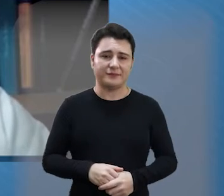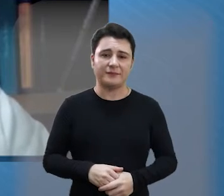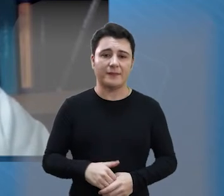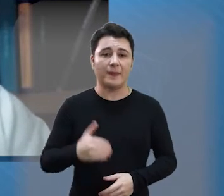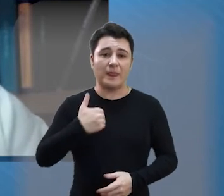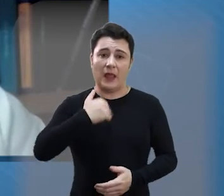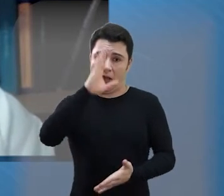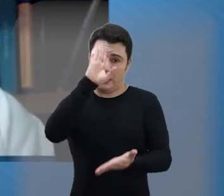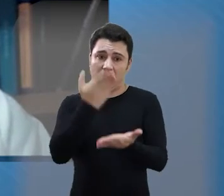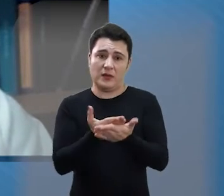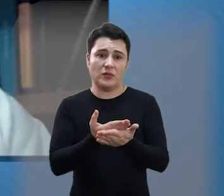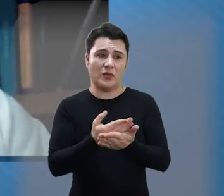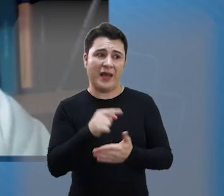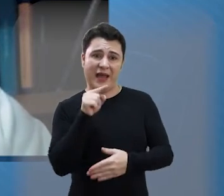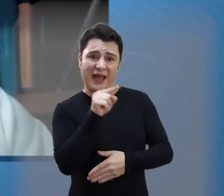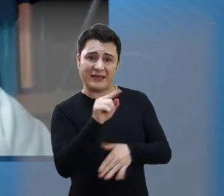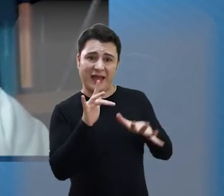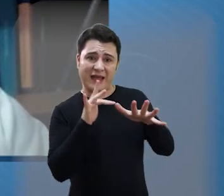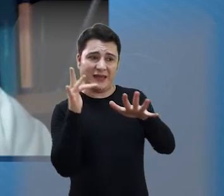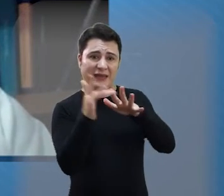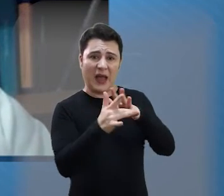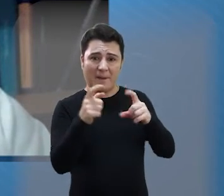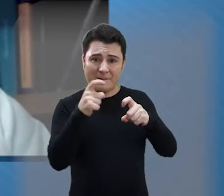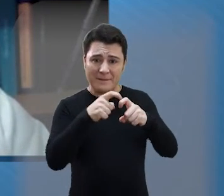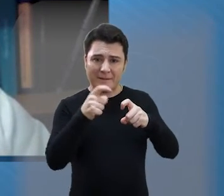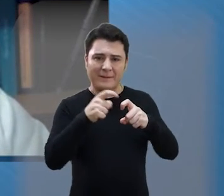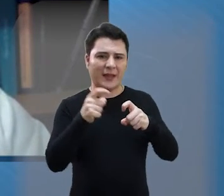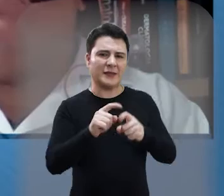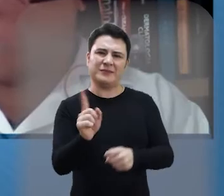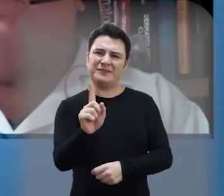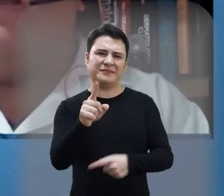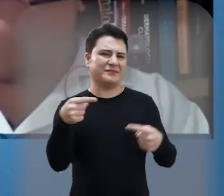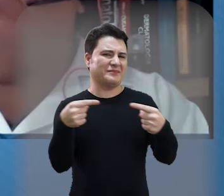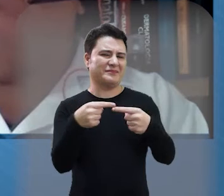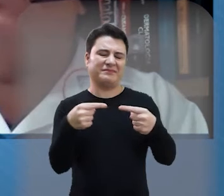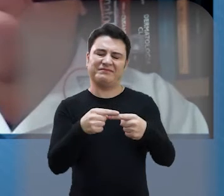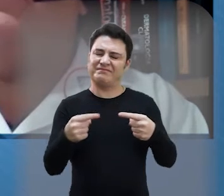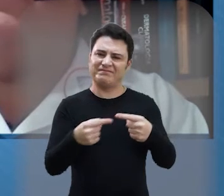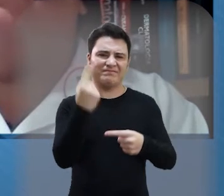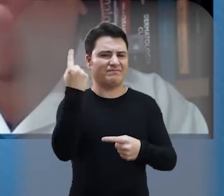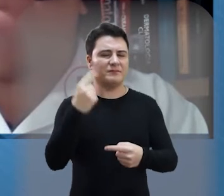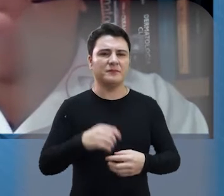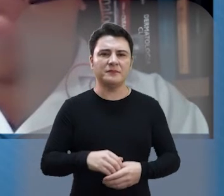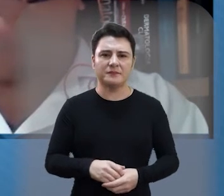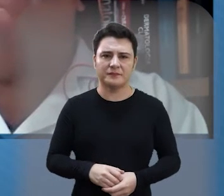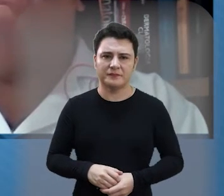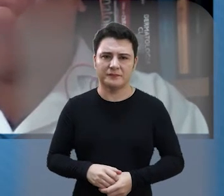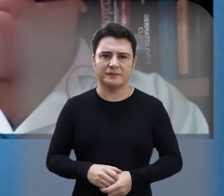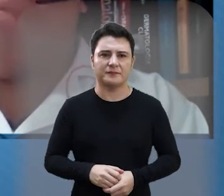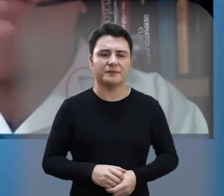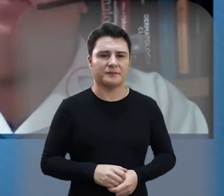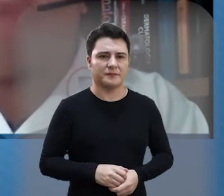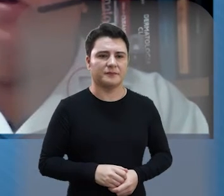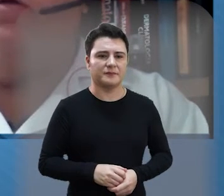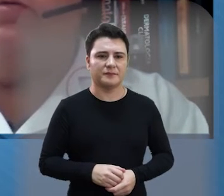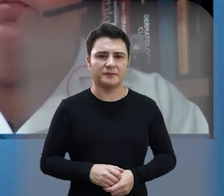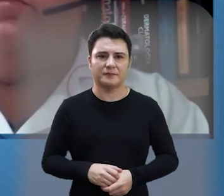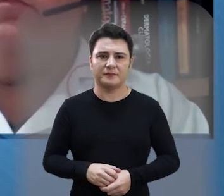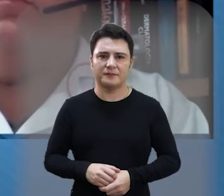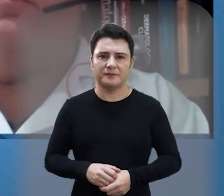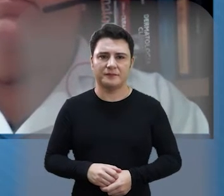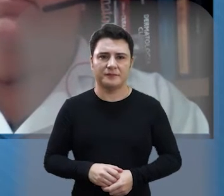sério. Eu acredito que esse realmente não é um método de informação